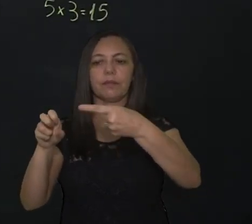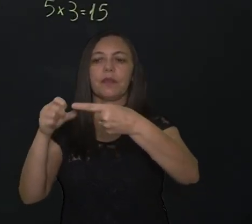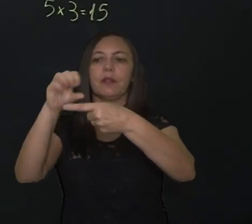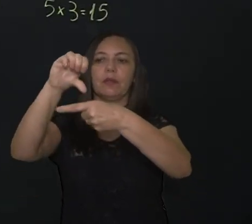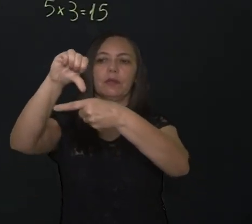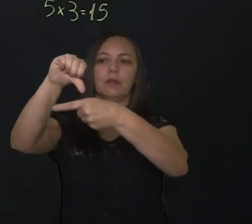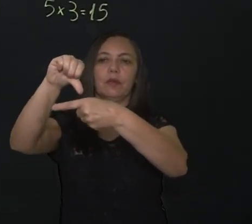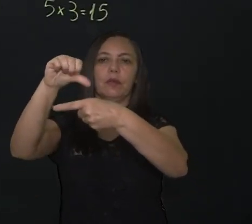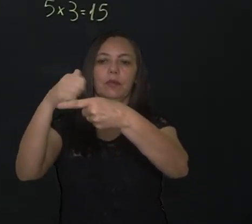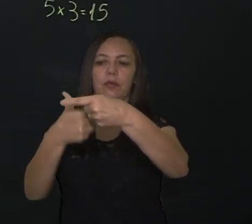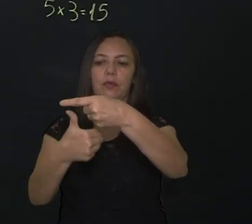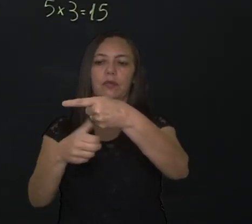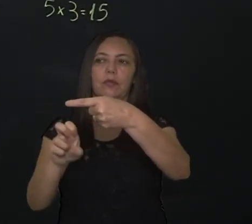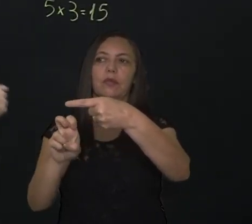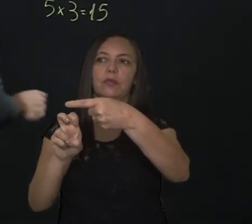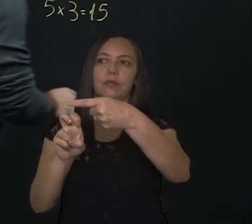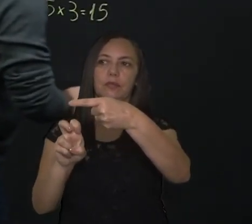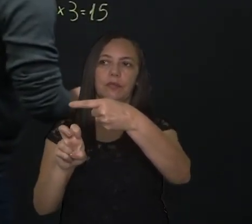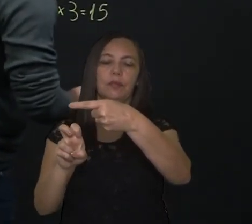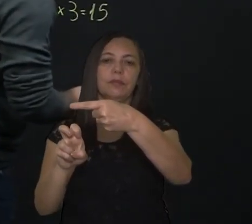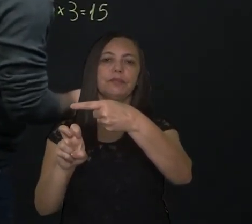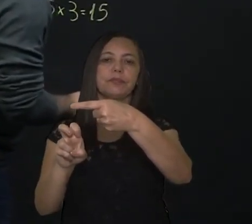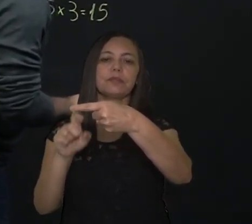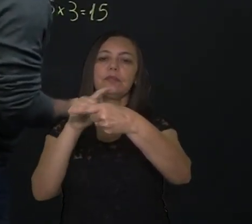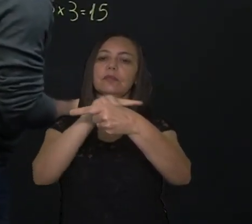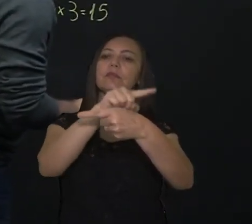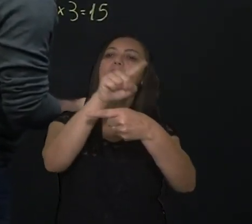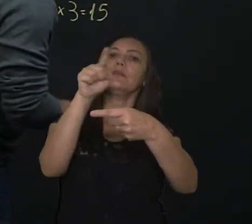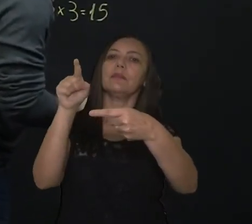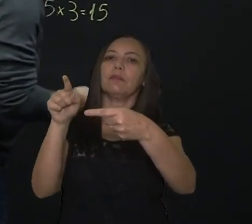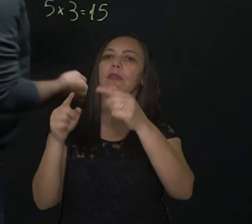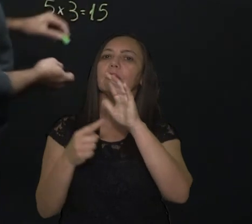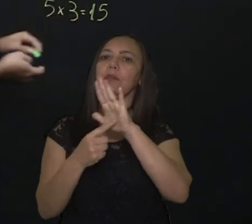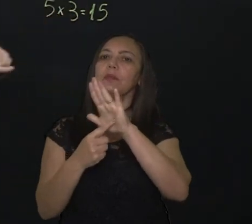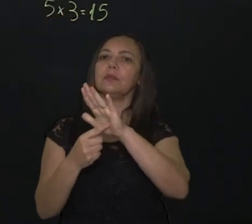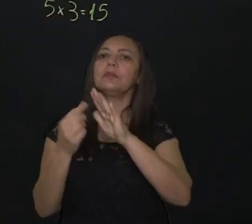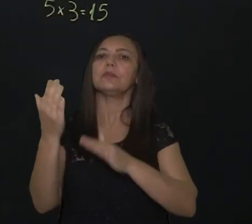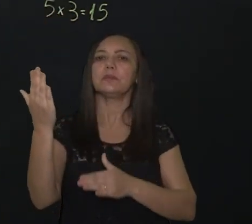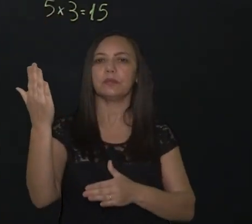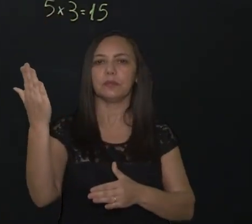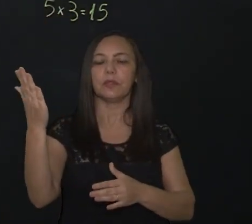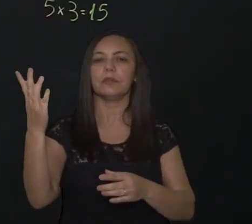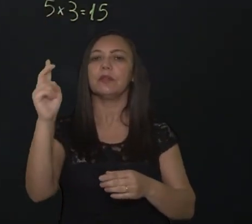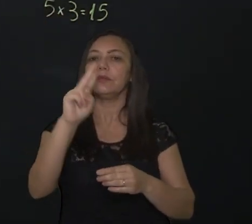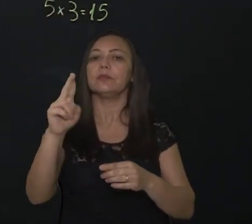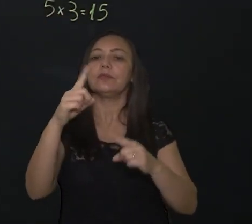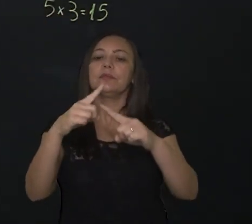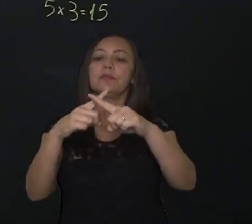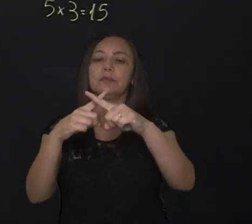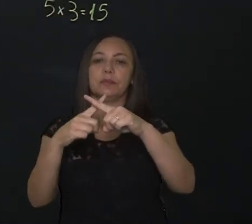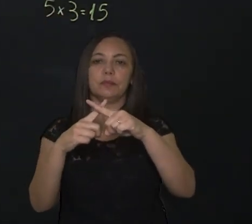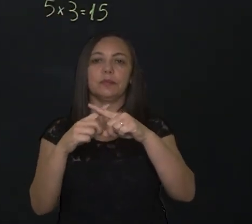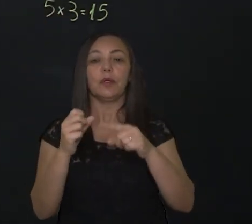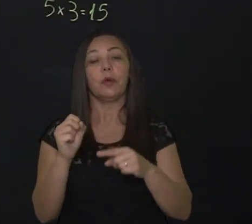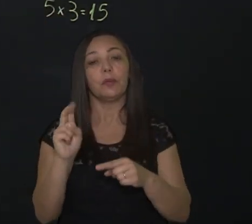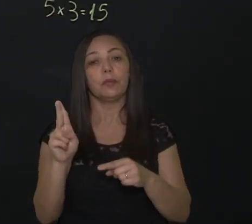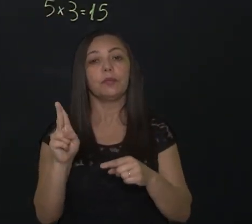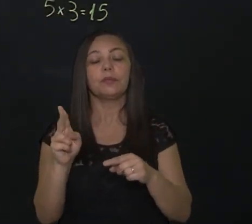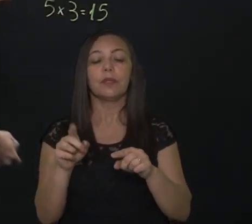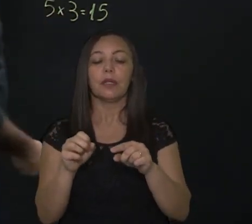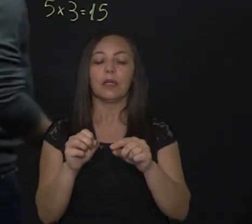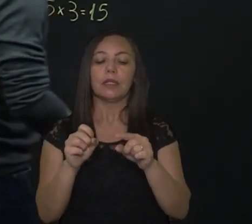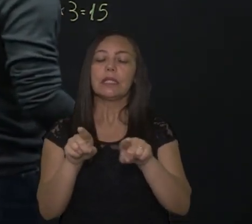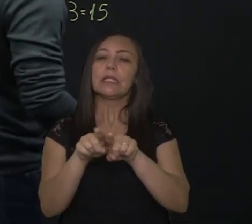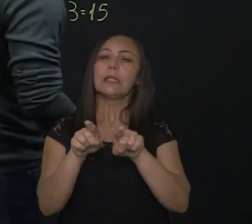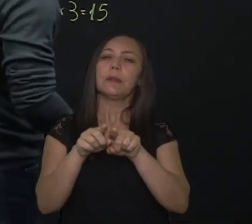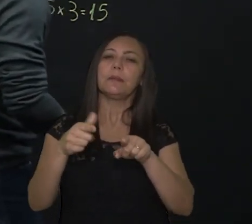nossa primeira fração. Então aqui é essa fração aqui que eu estou resolvendo a multiplicação, legal? Na